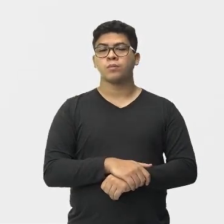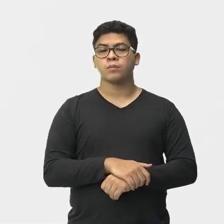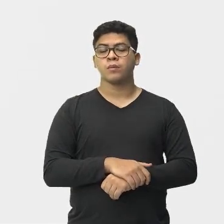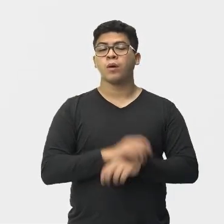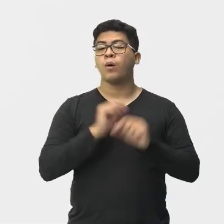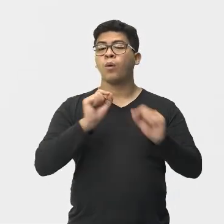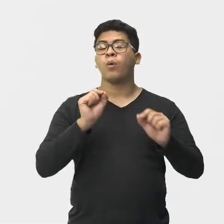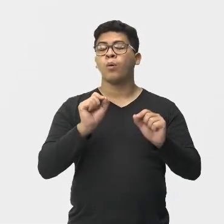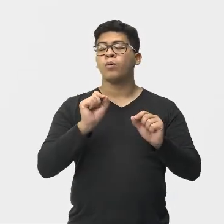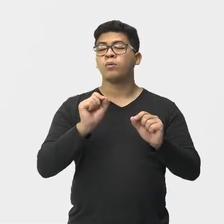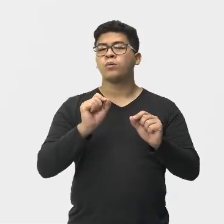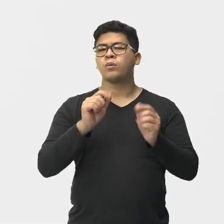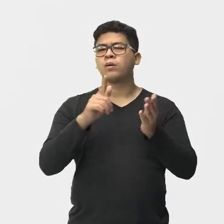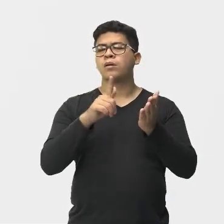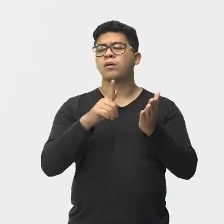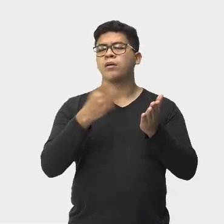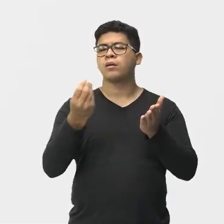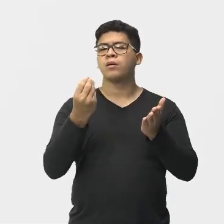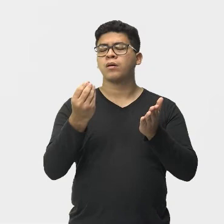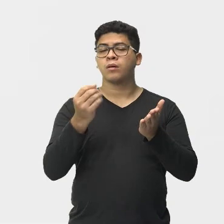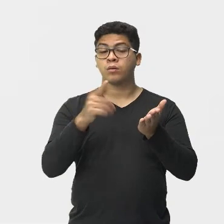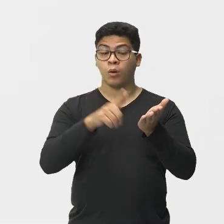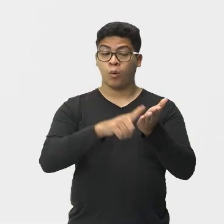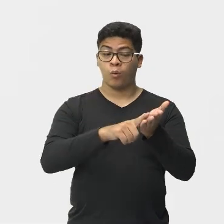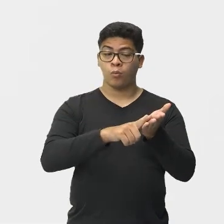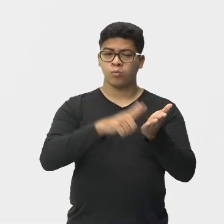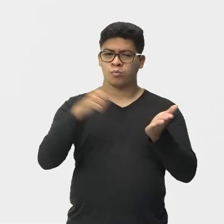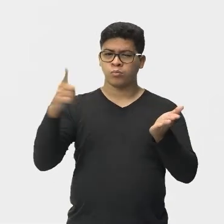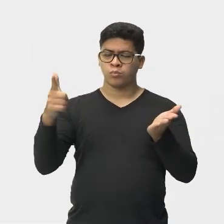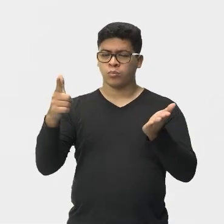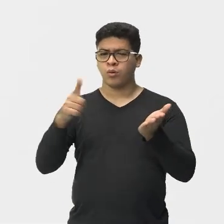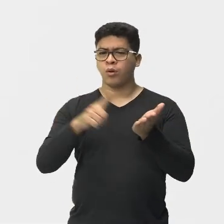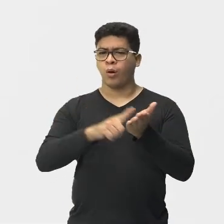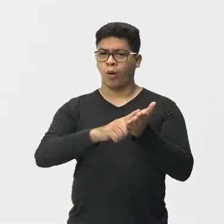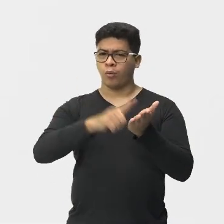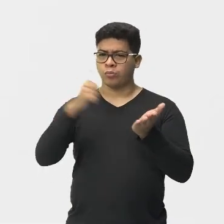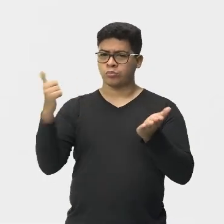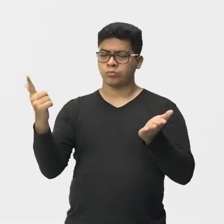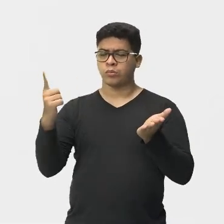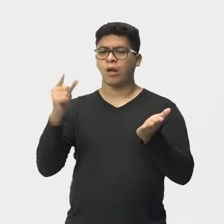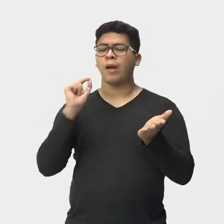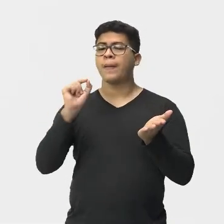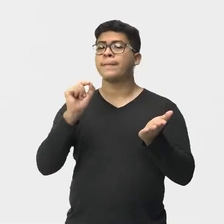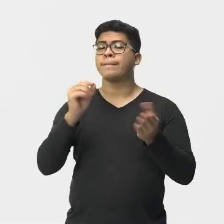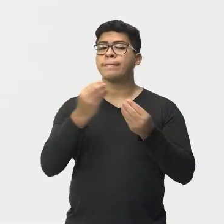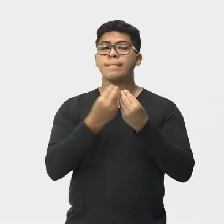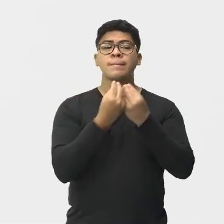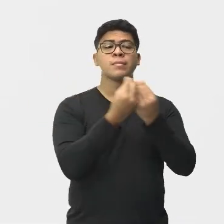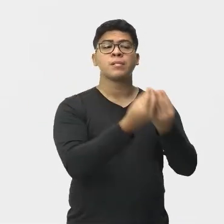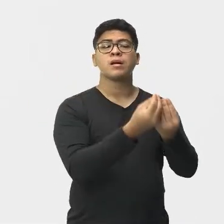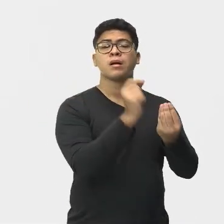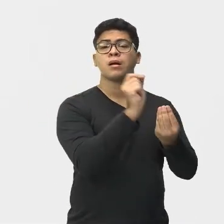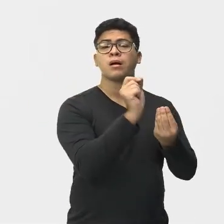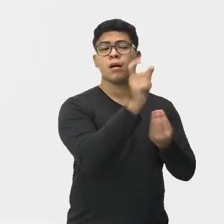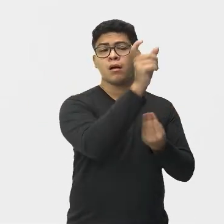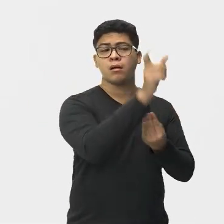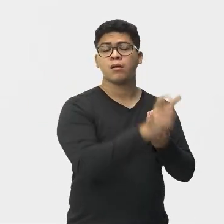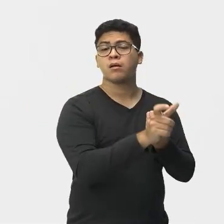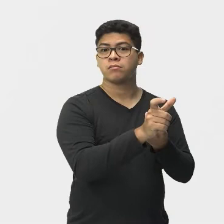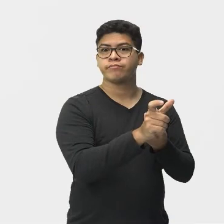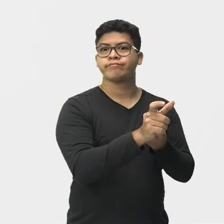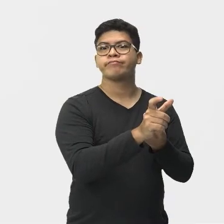O que o Javier lê? O jornal. E para quem? Aqui eu tenho um complemento também. Aqui é um